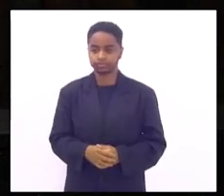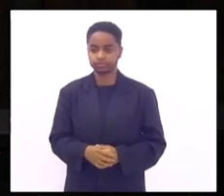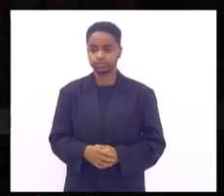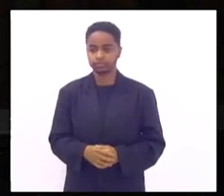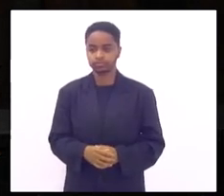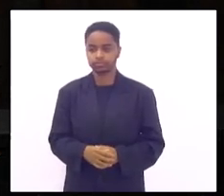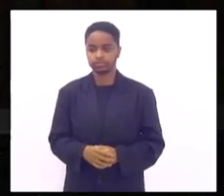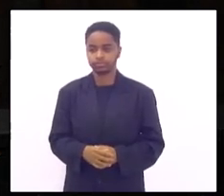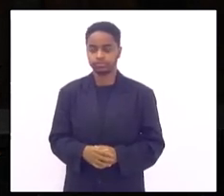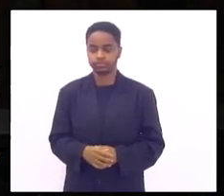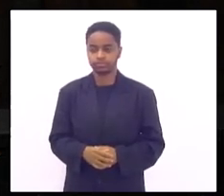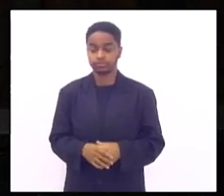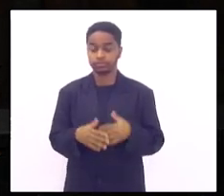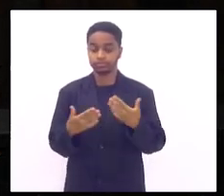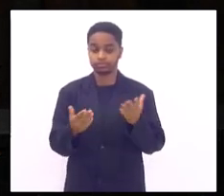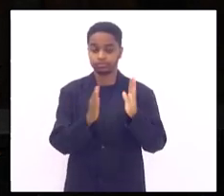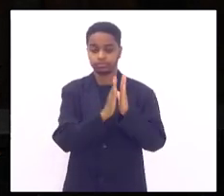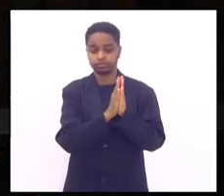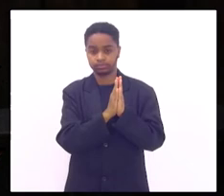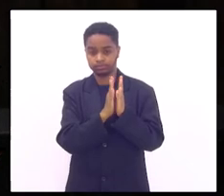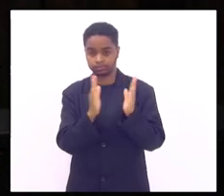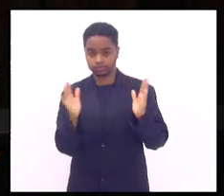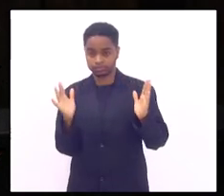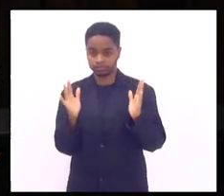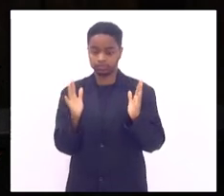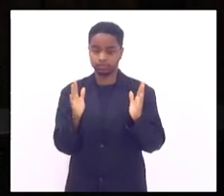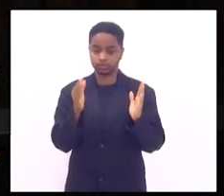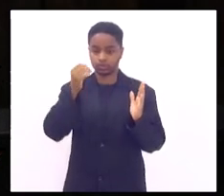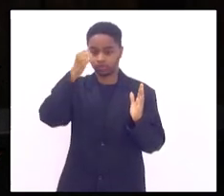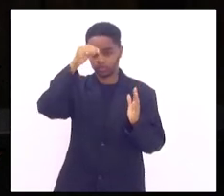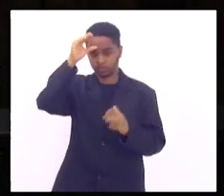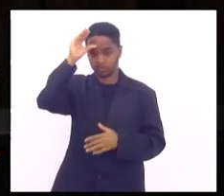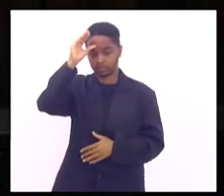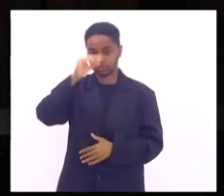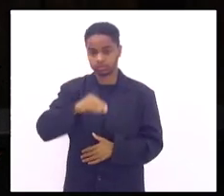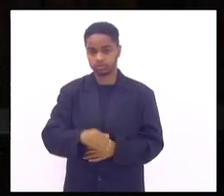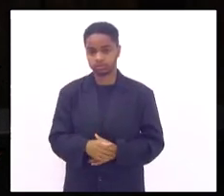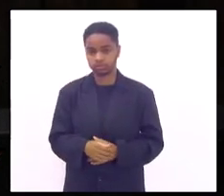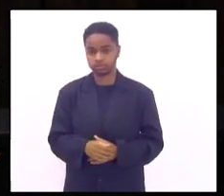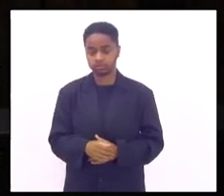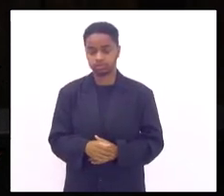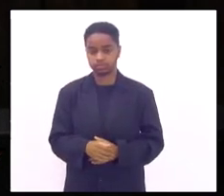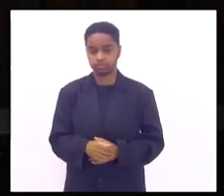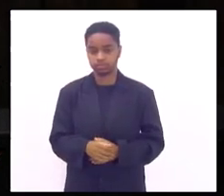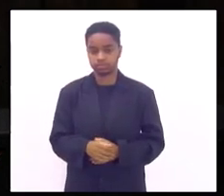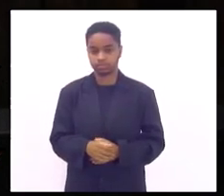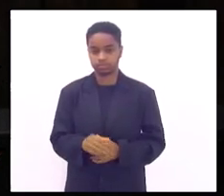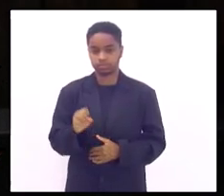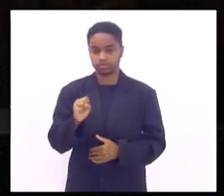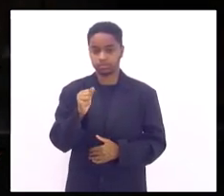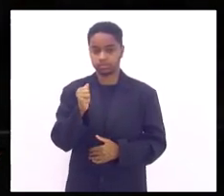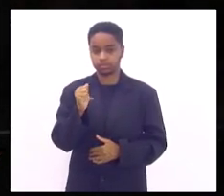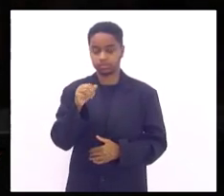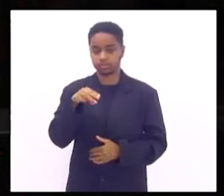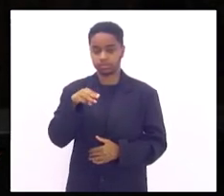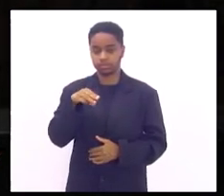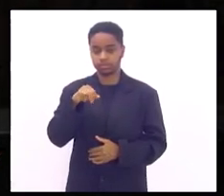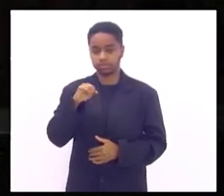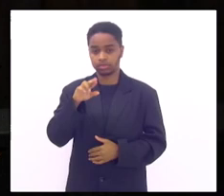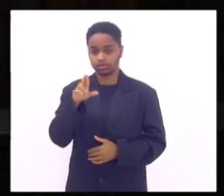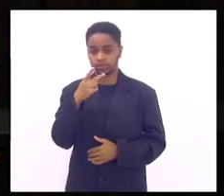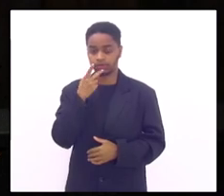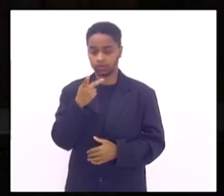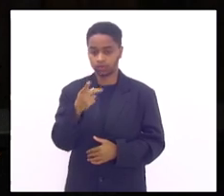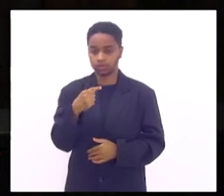Nessa jornada do conhecimento, e quando o Sami me comenta comigo, né, e eu tive